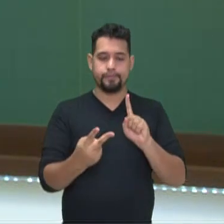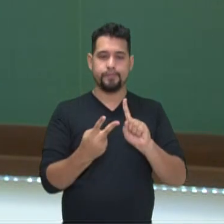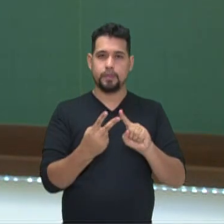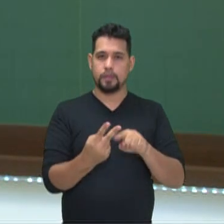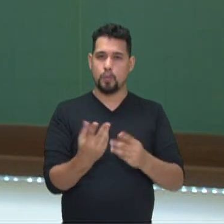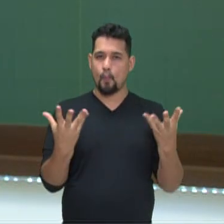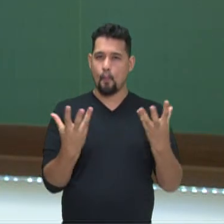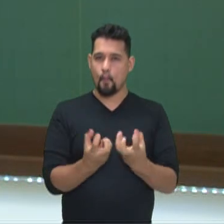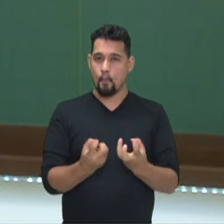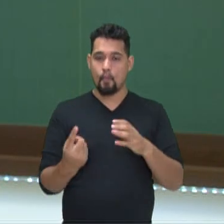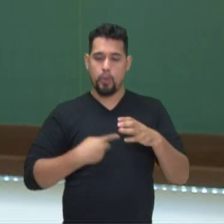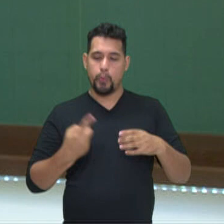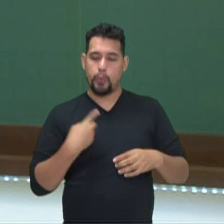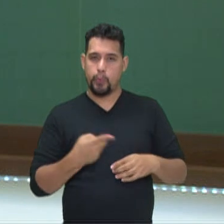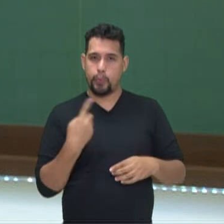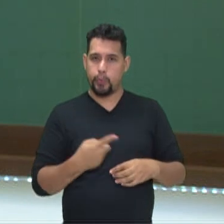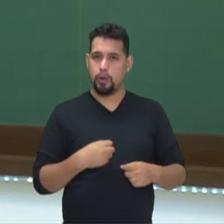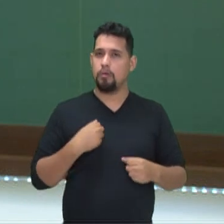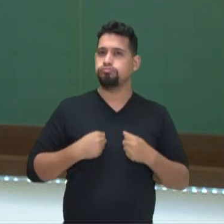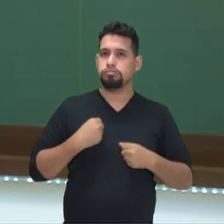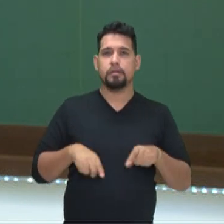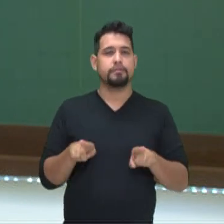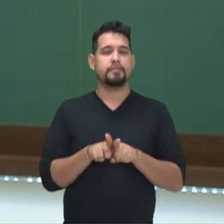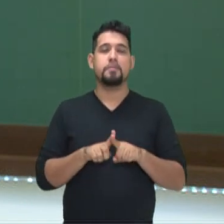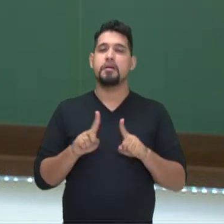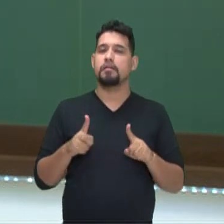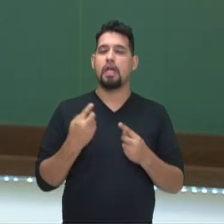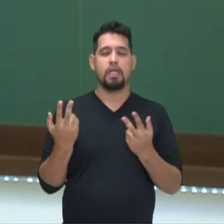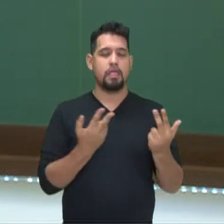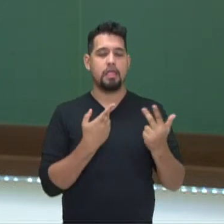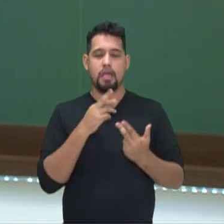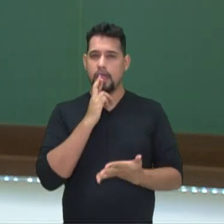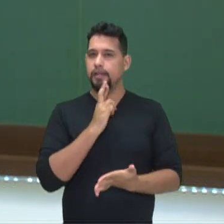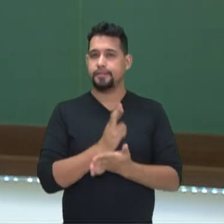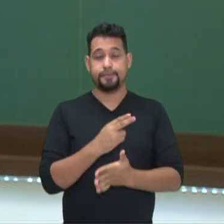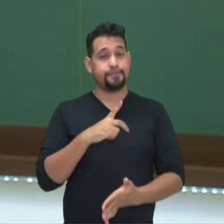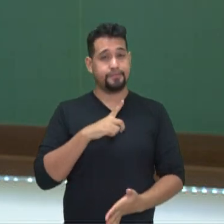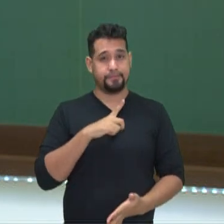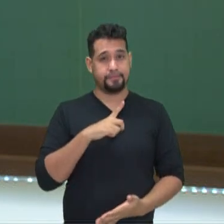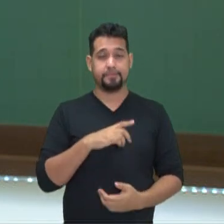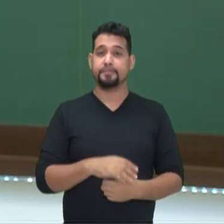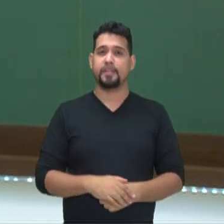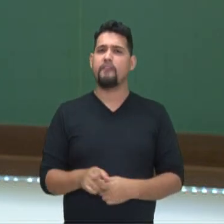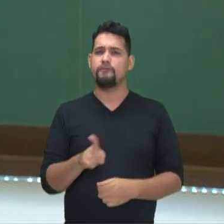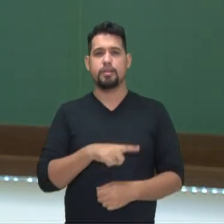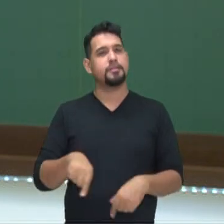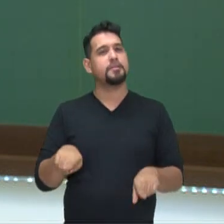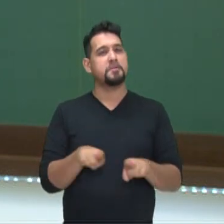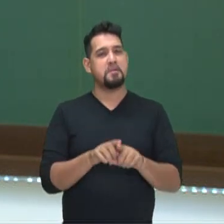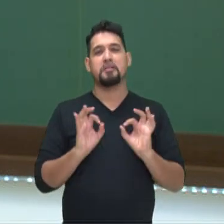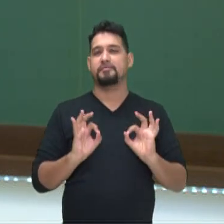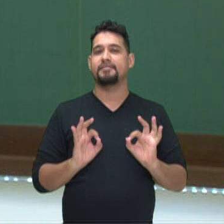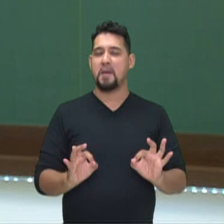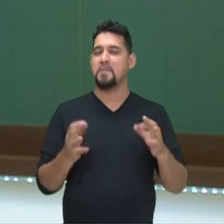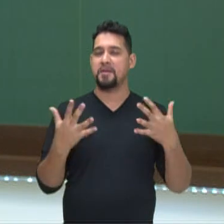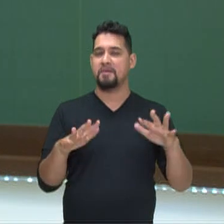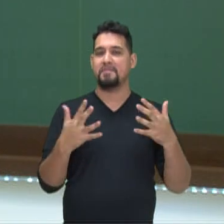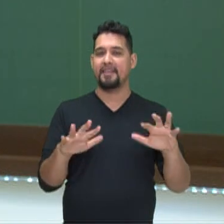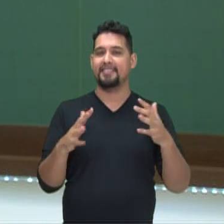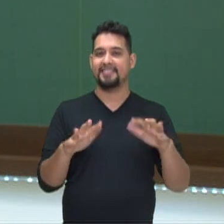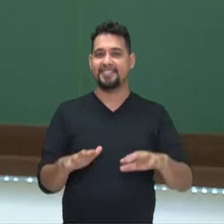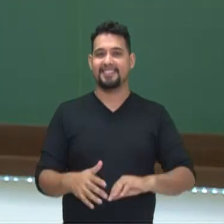Então, quaisquer respostas que vocês tenham elaborado semelhante a essa sugestão de resposta, vocês também acertaram.